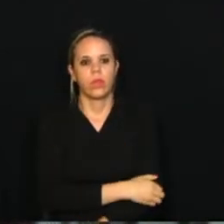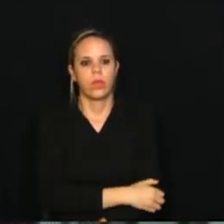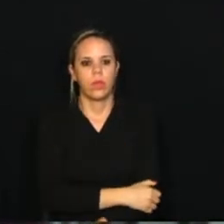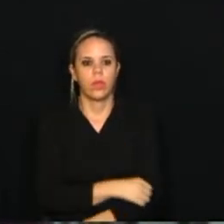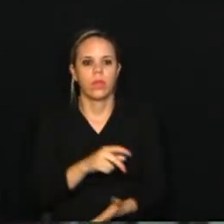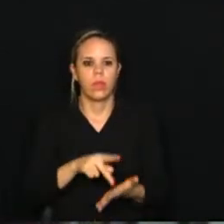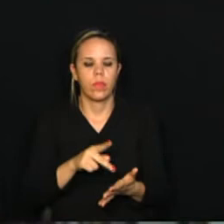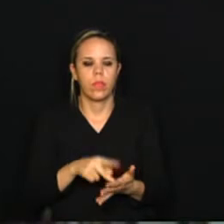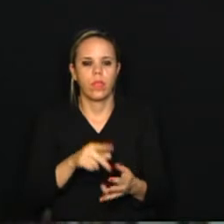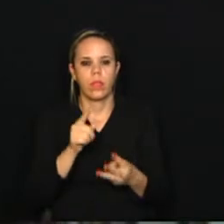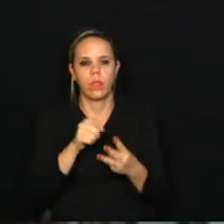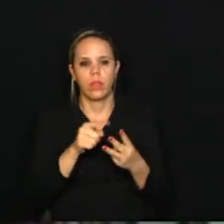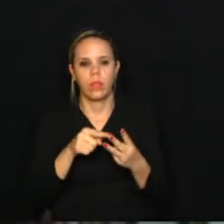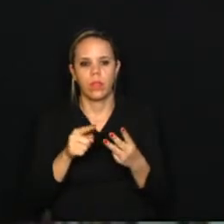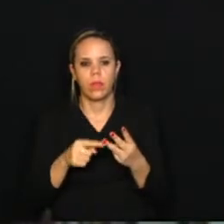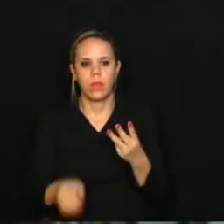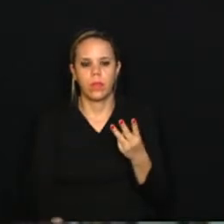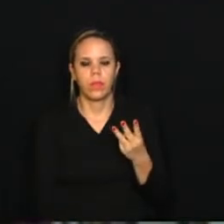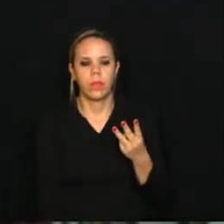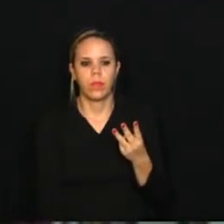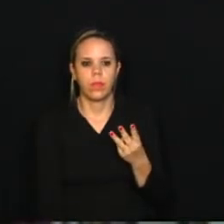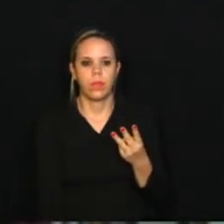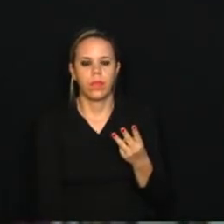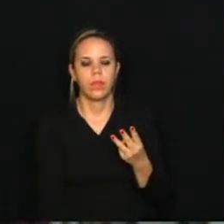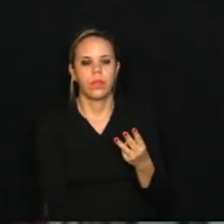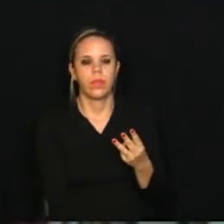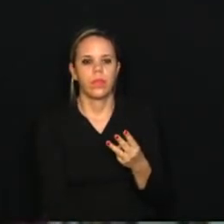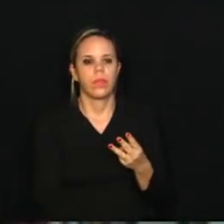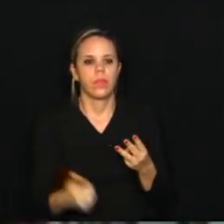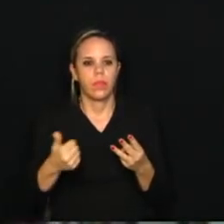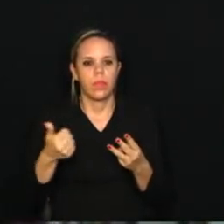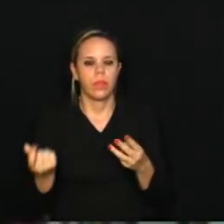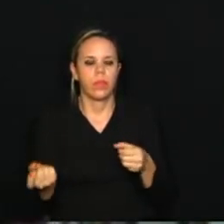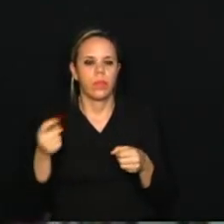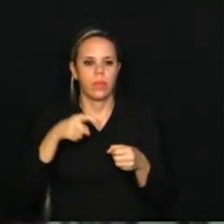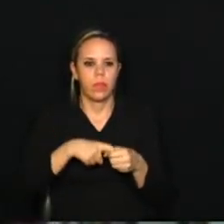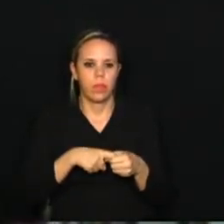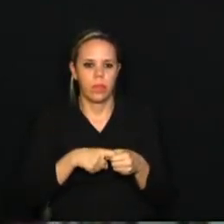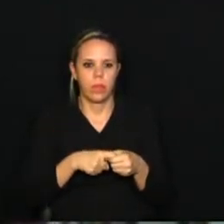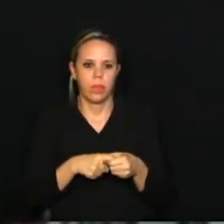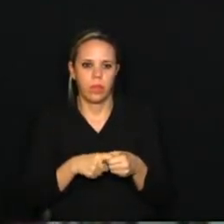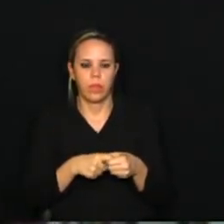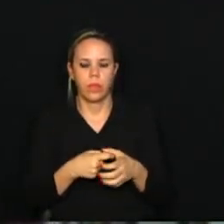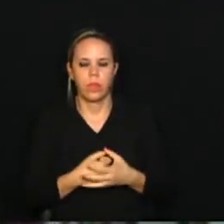Na verdade, 3. Primeiro, o retorno